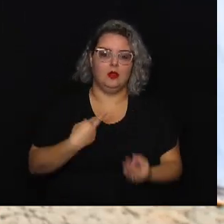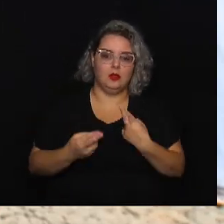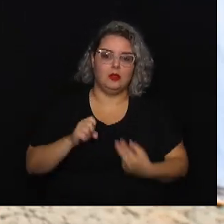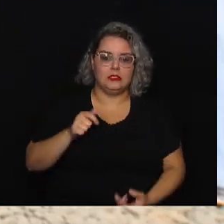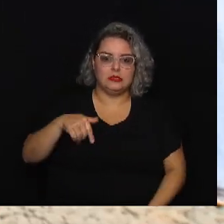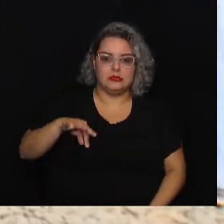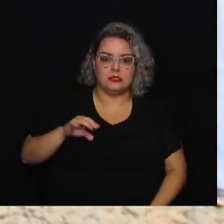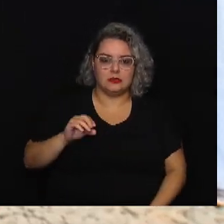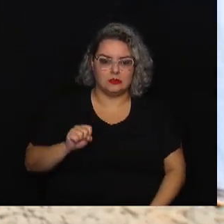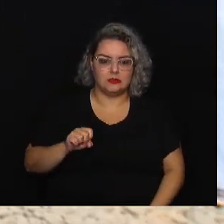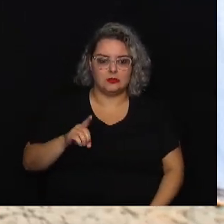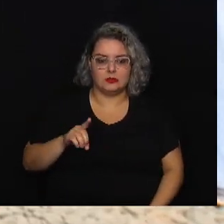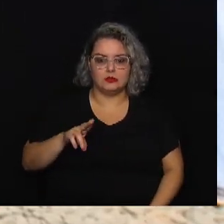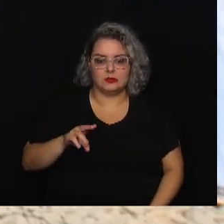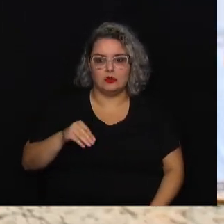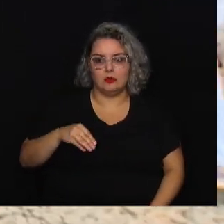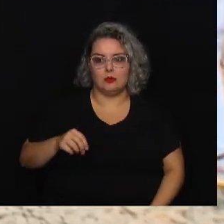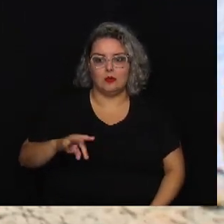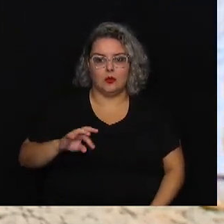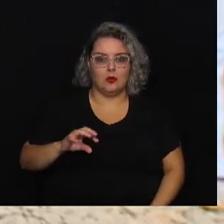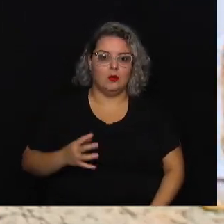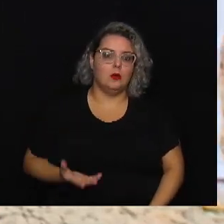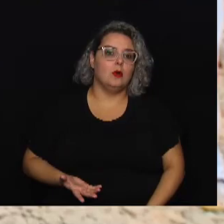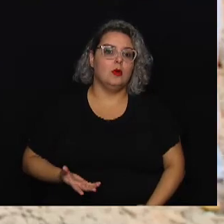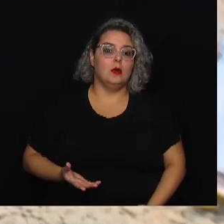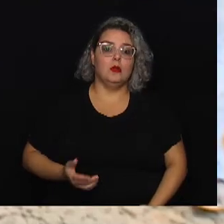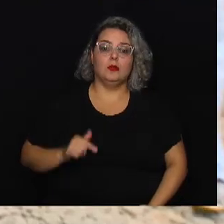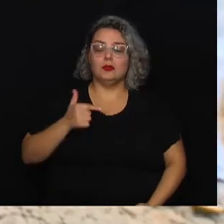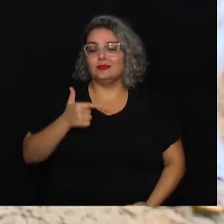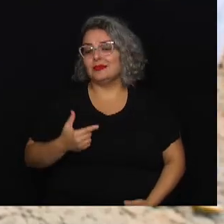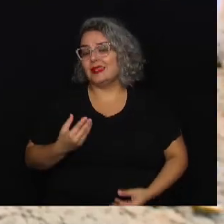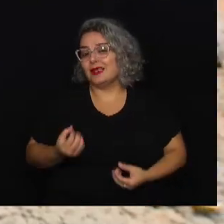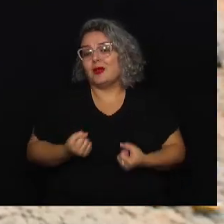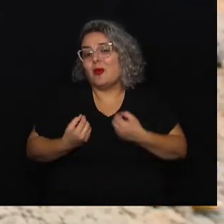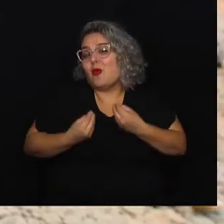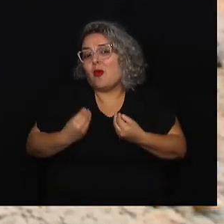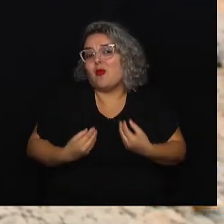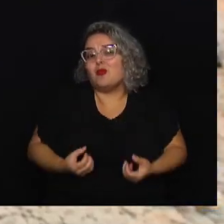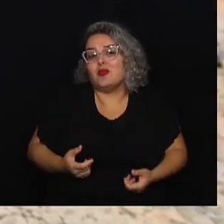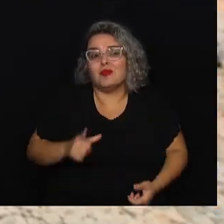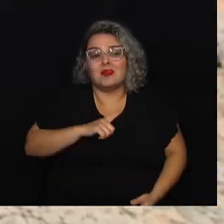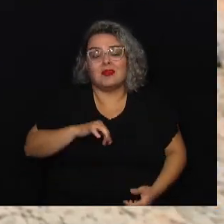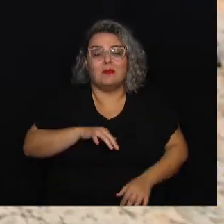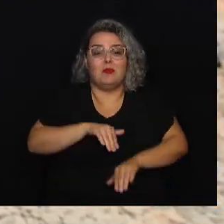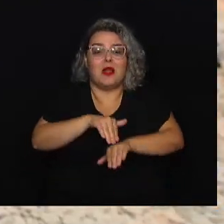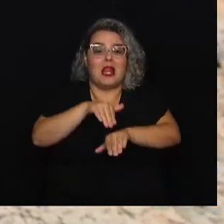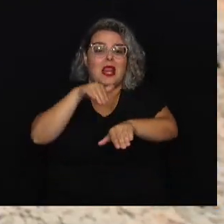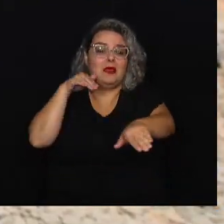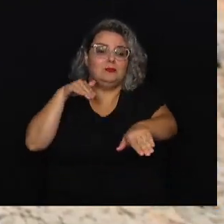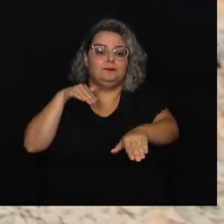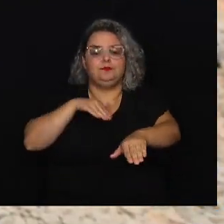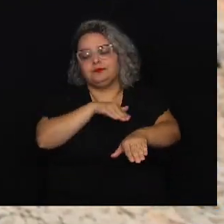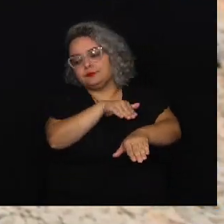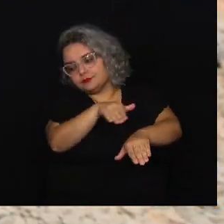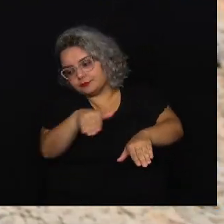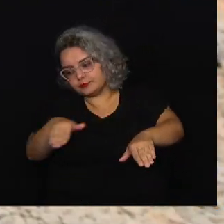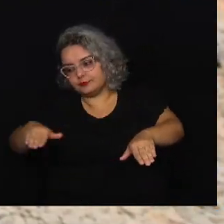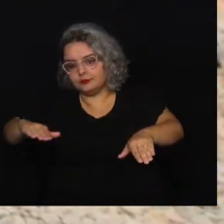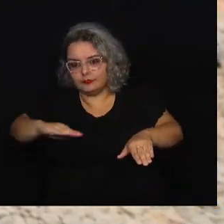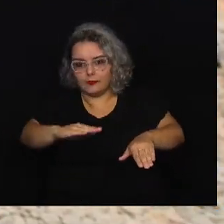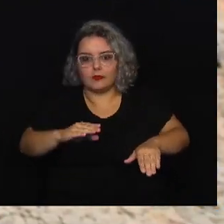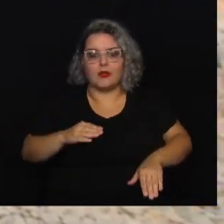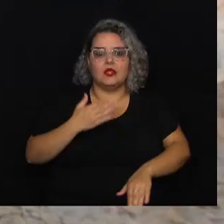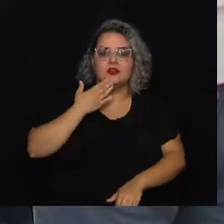não aguenta o tanto de carro que passa aqui da região. E aqui, como a gente vê, a gente sai no bairro de cima aqui, que tem acesso à Estrada Velha de Indaiatuba.